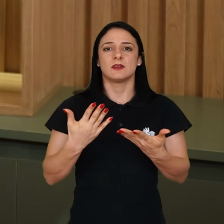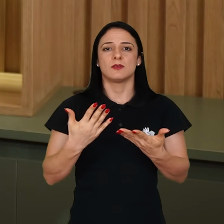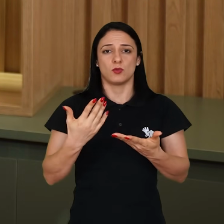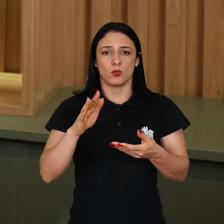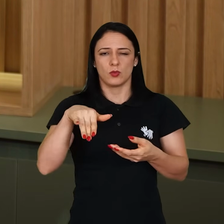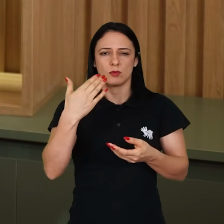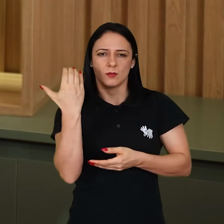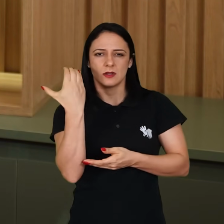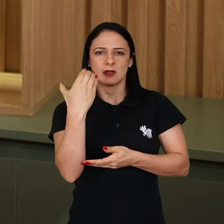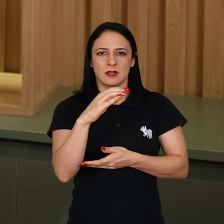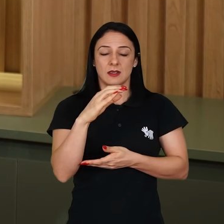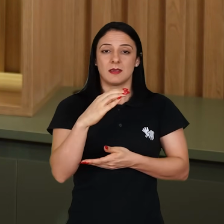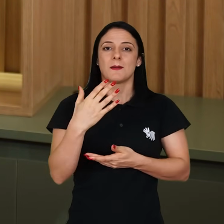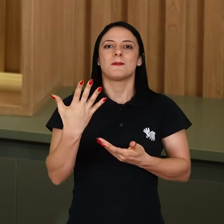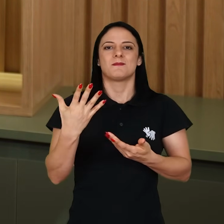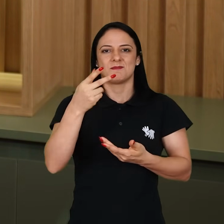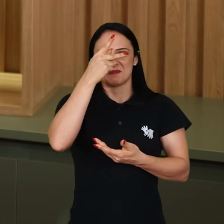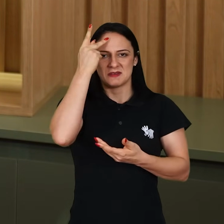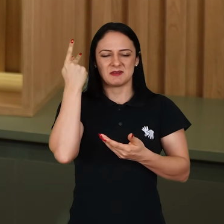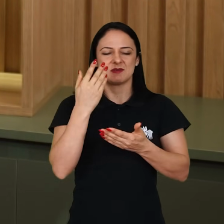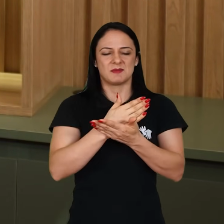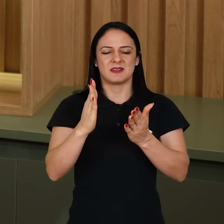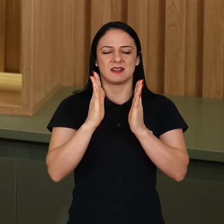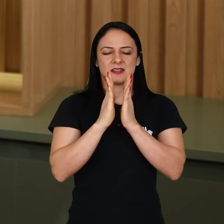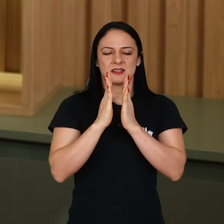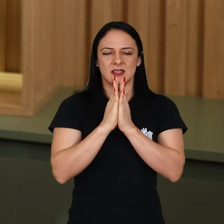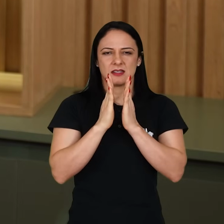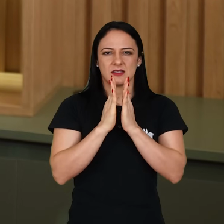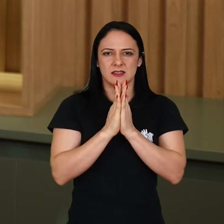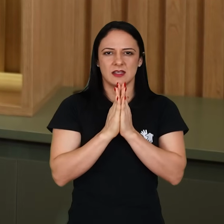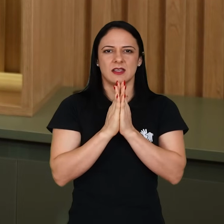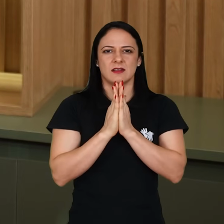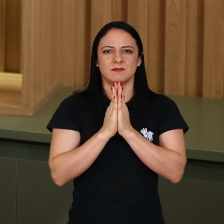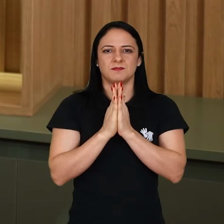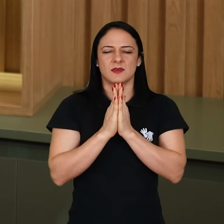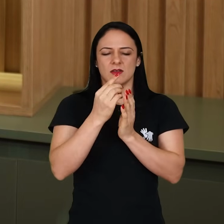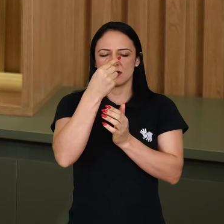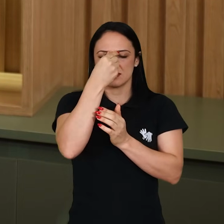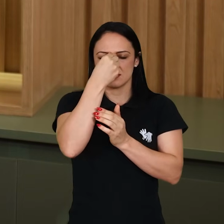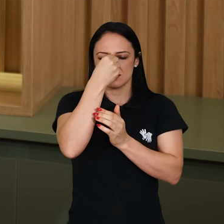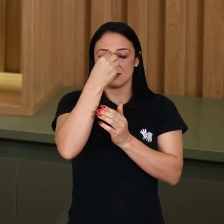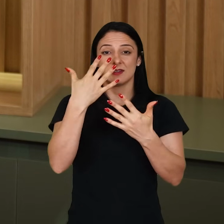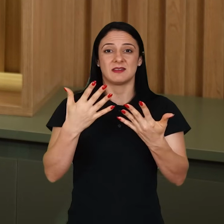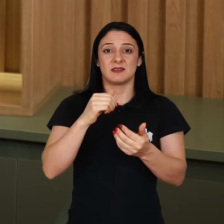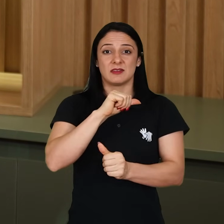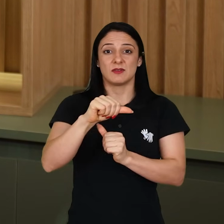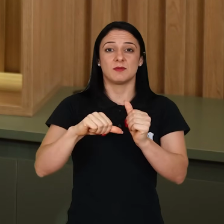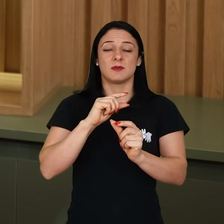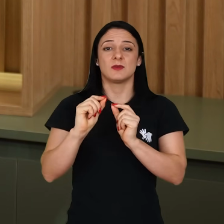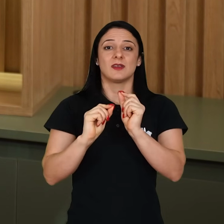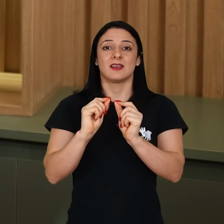naquela postagem, muitas pessoas dizendo que iam começar a rezar por ele, rezar por ele. E aqui dali nós